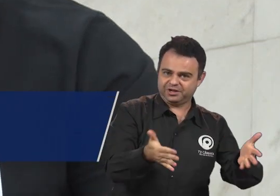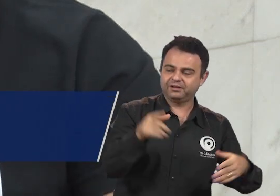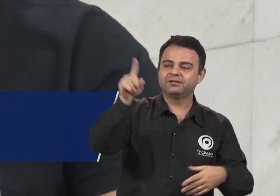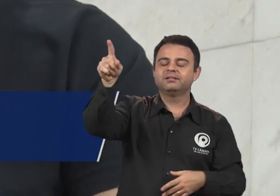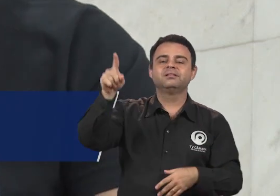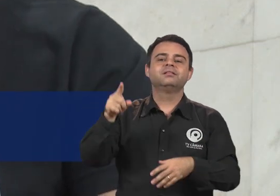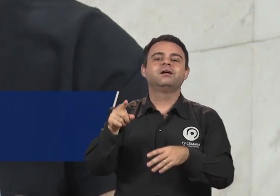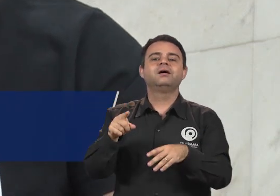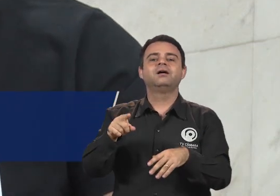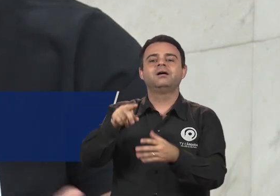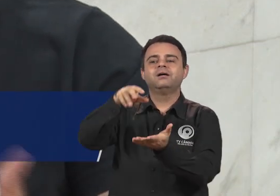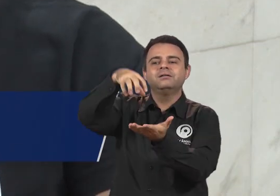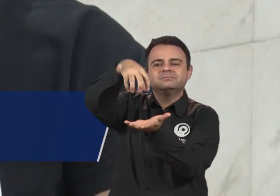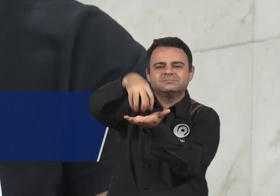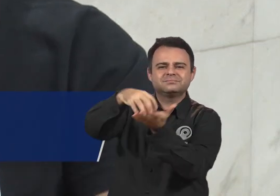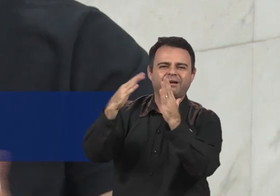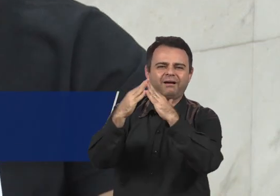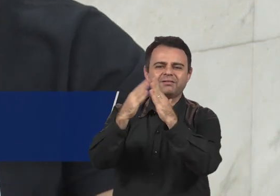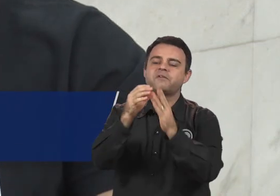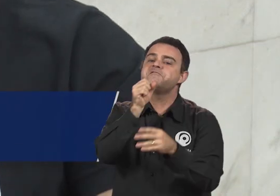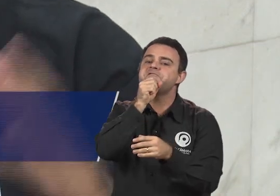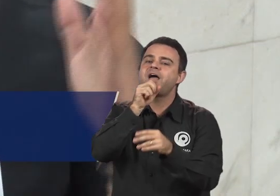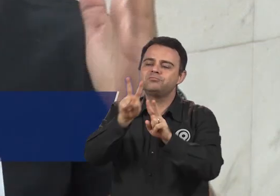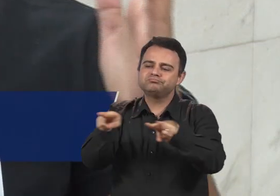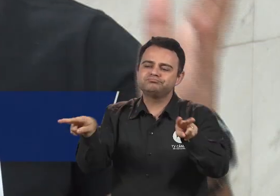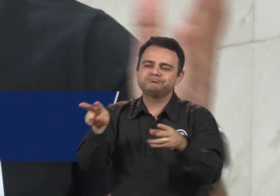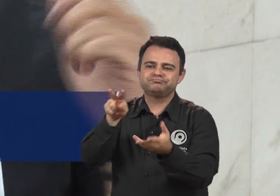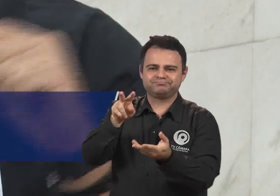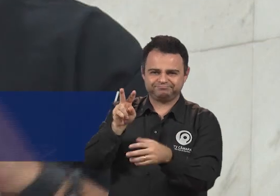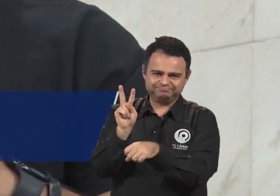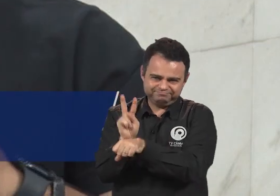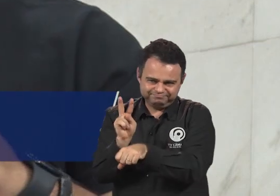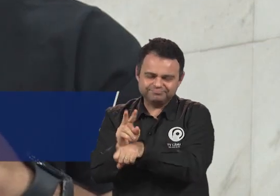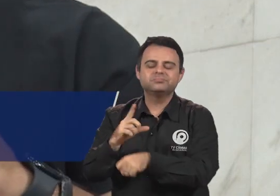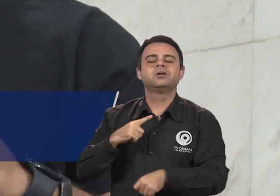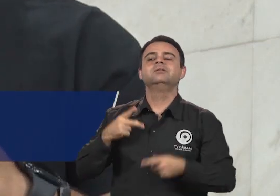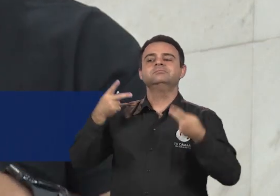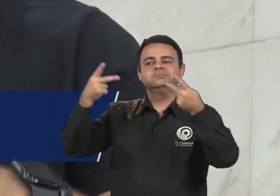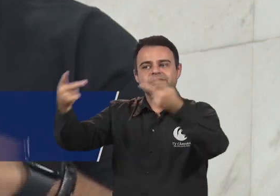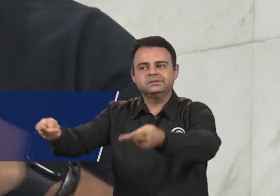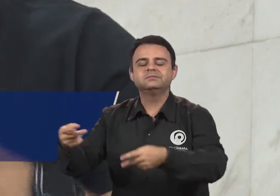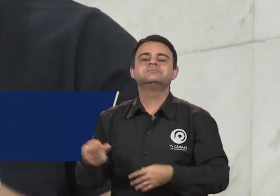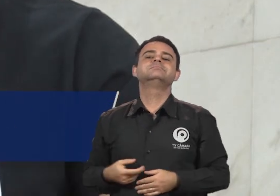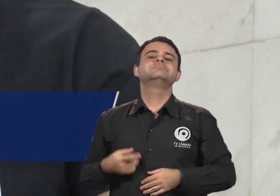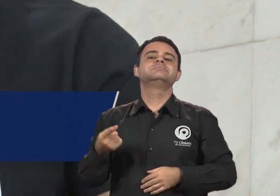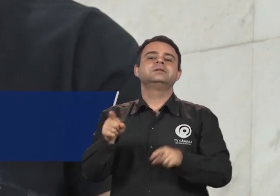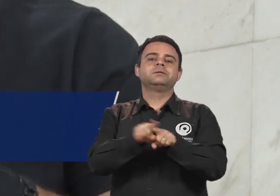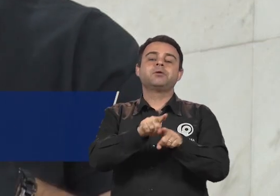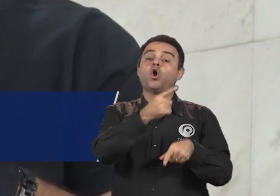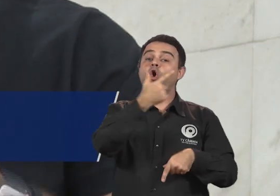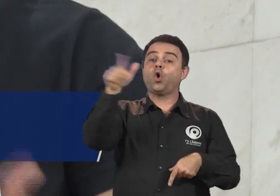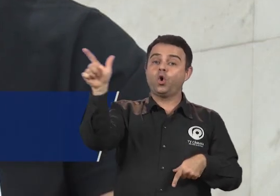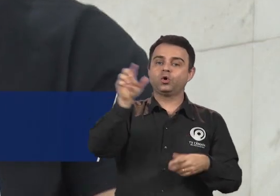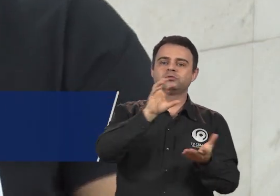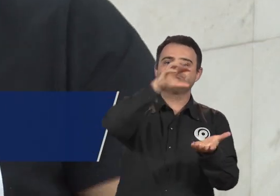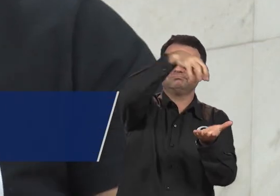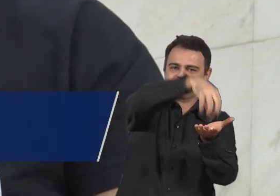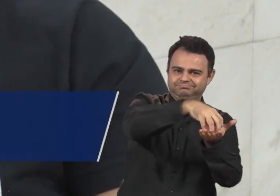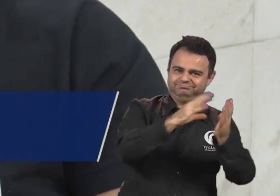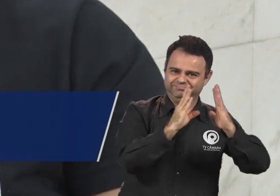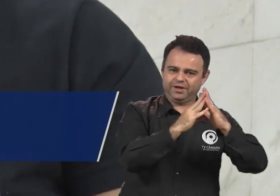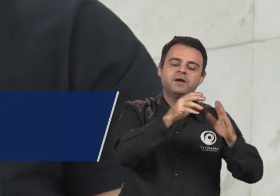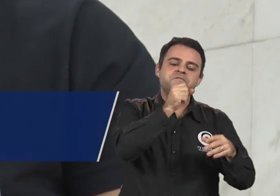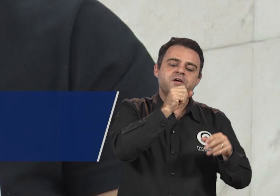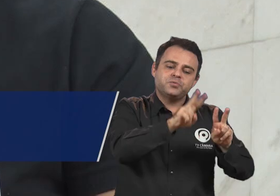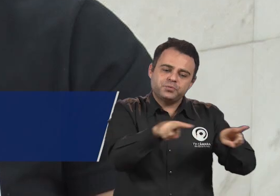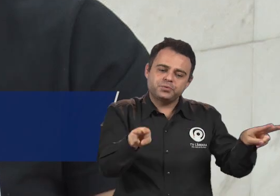os idosos ali, que prestam um serviço essencial. Visitei o Lar de Betânia, que também tem um serviço essencial.